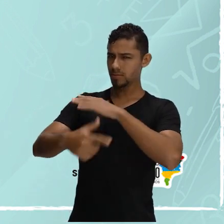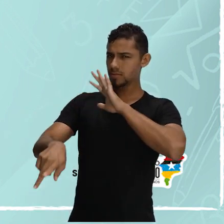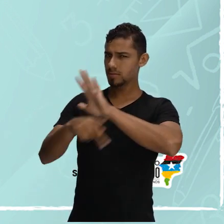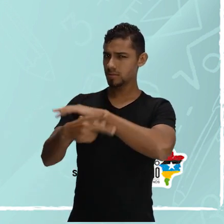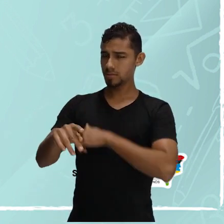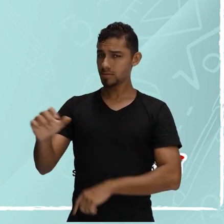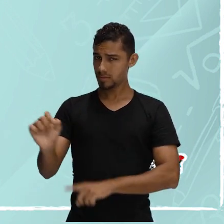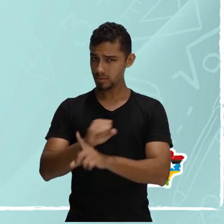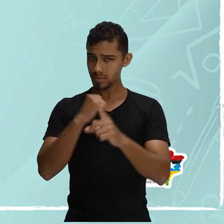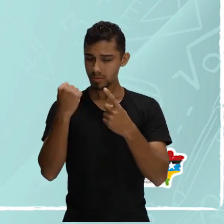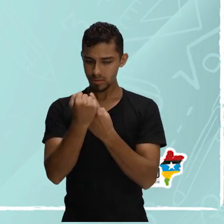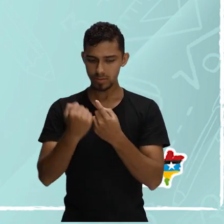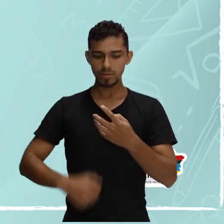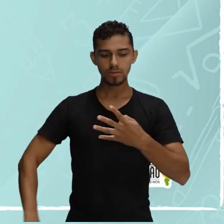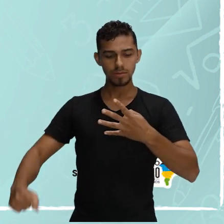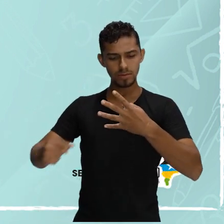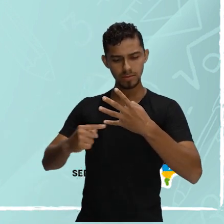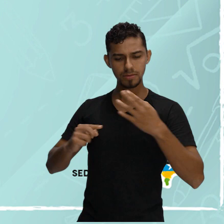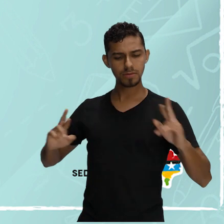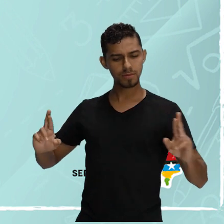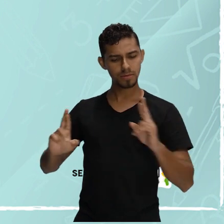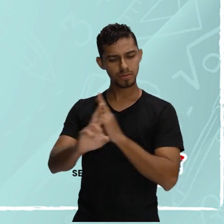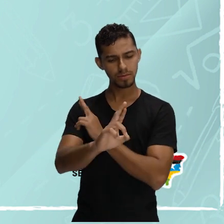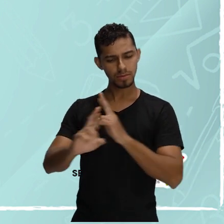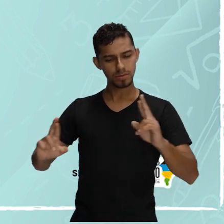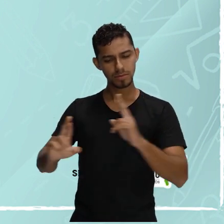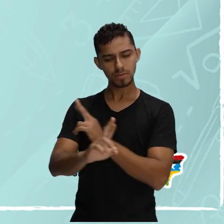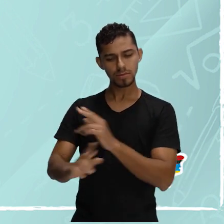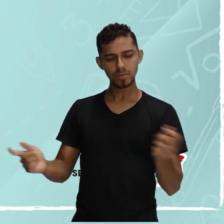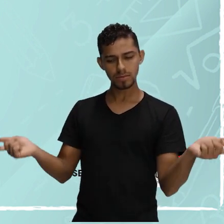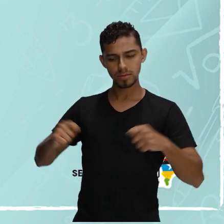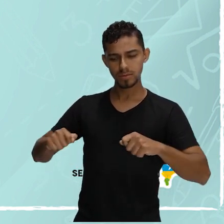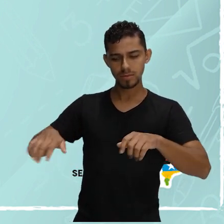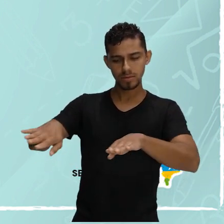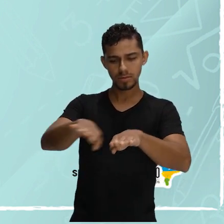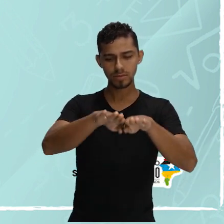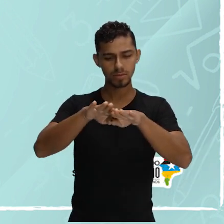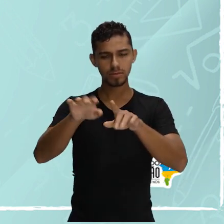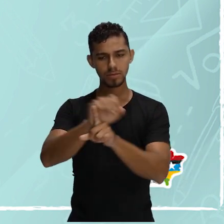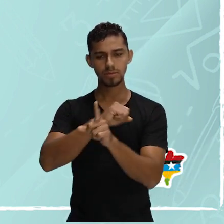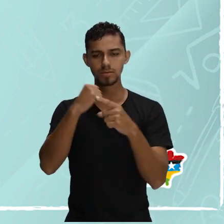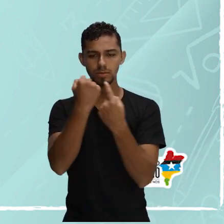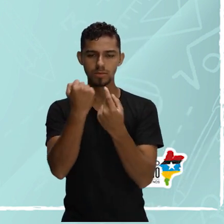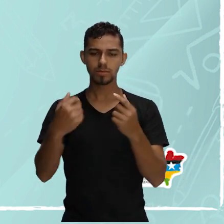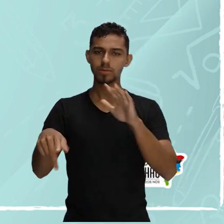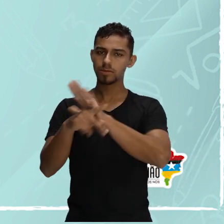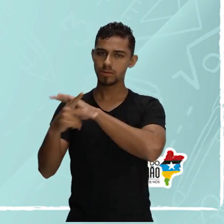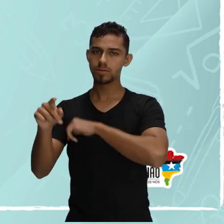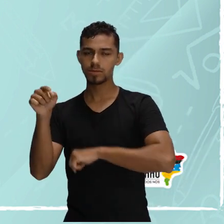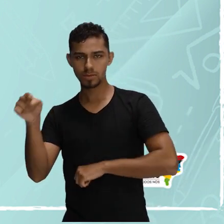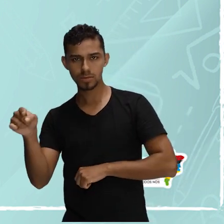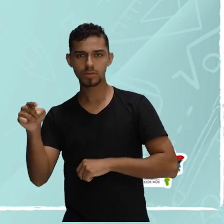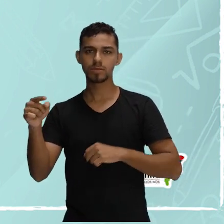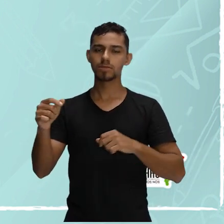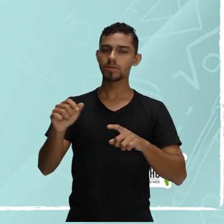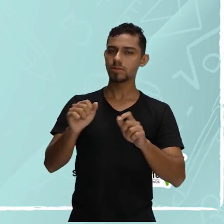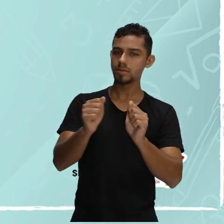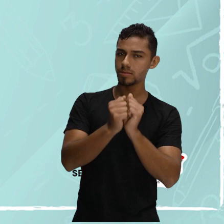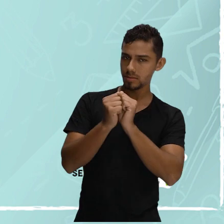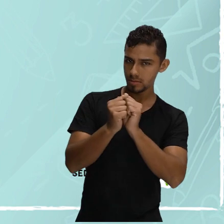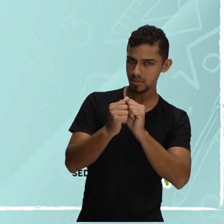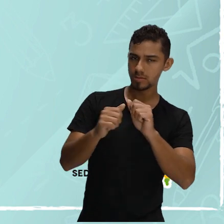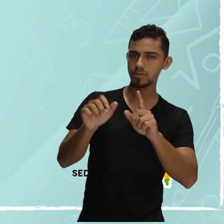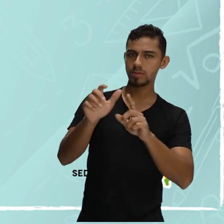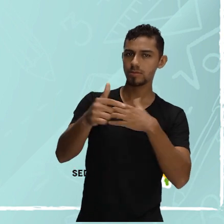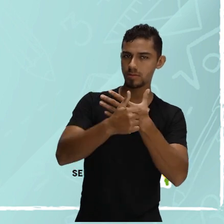último, a relação possível de ser estabelecida entre status sociais e papéis sociais, ok?